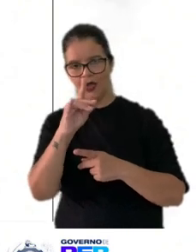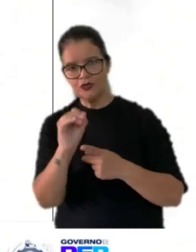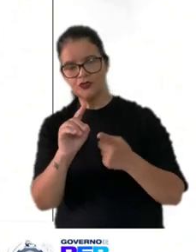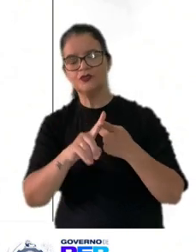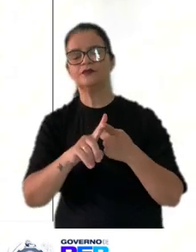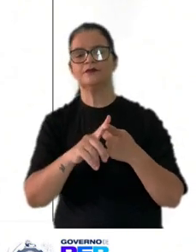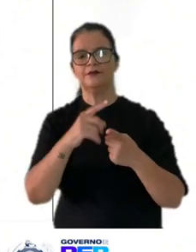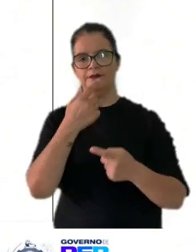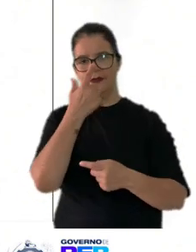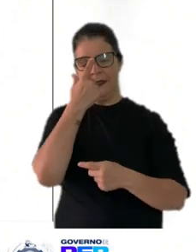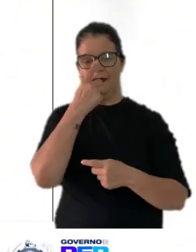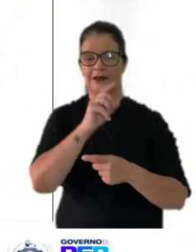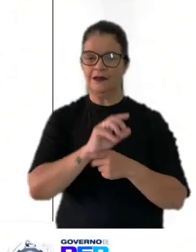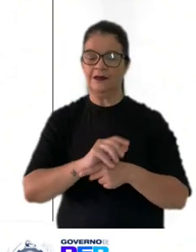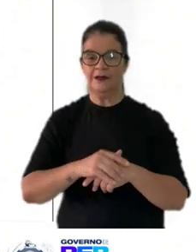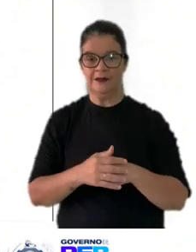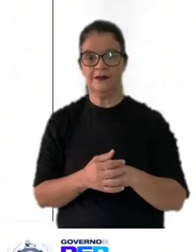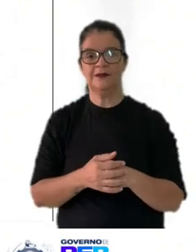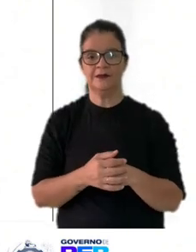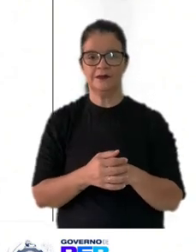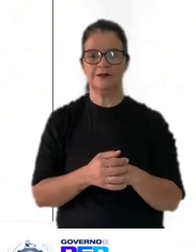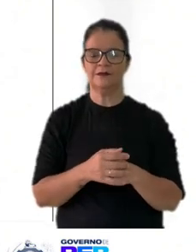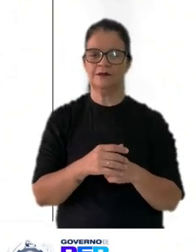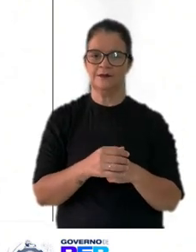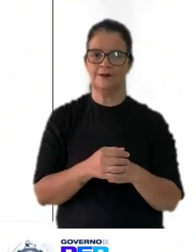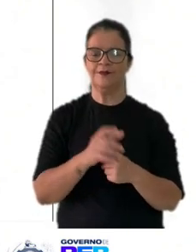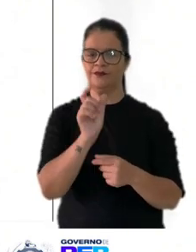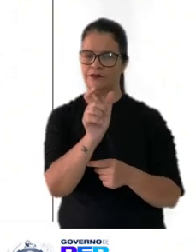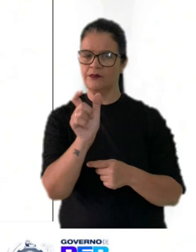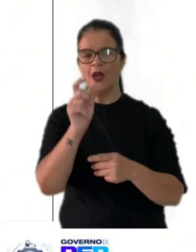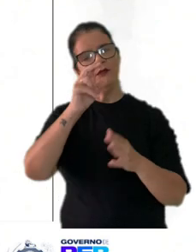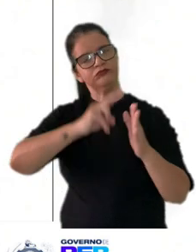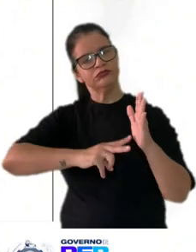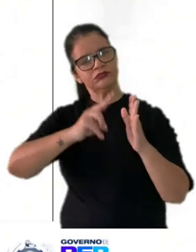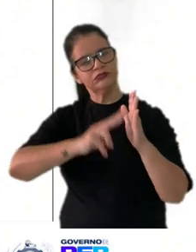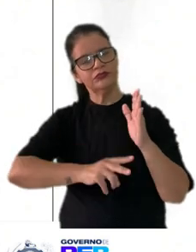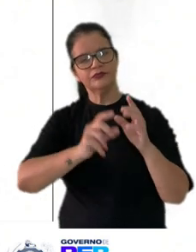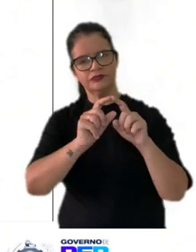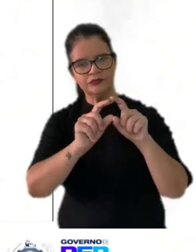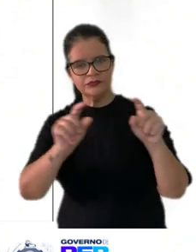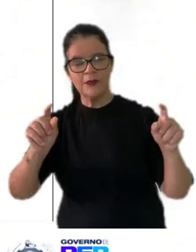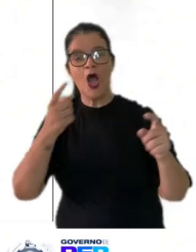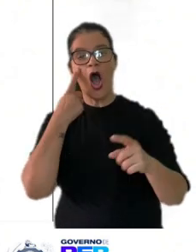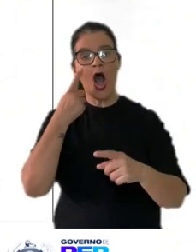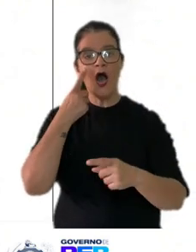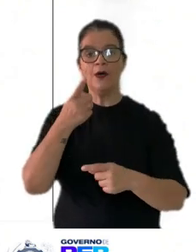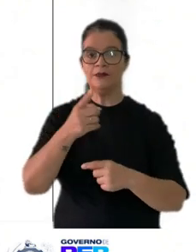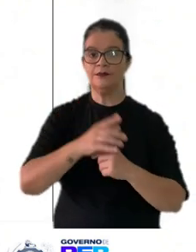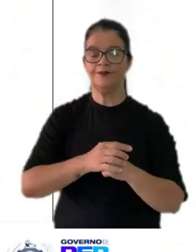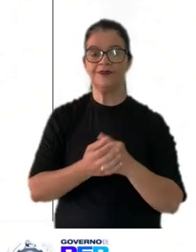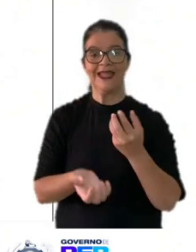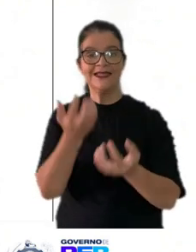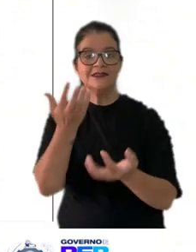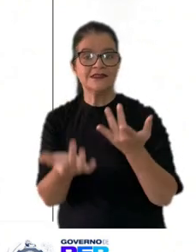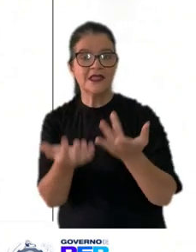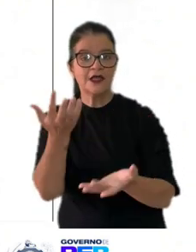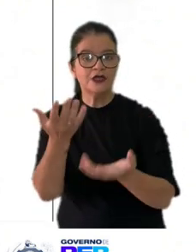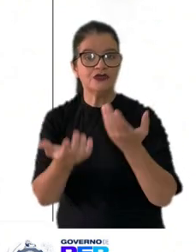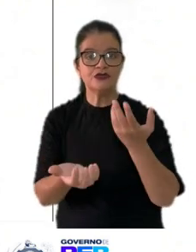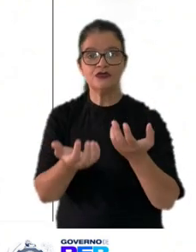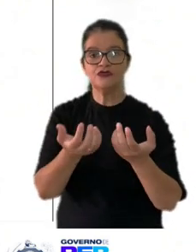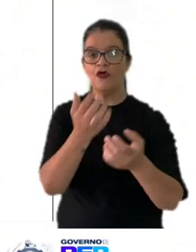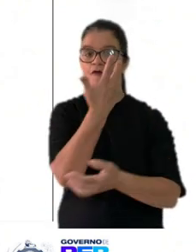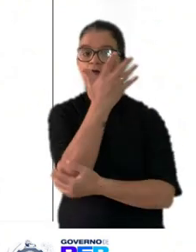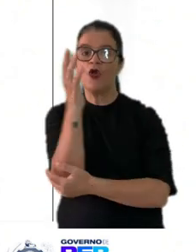said wildfires and other natural olha aqui ó incêndios né florestais